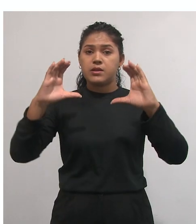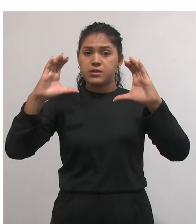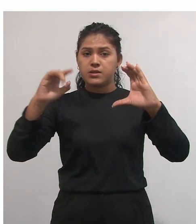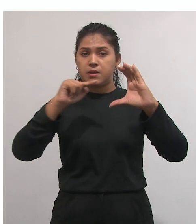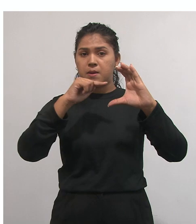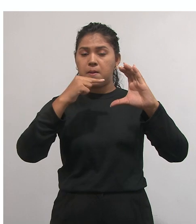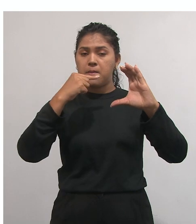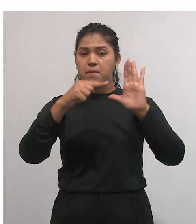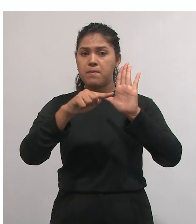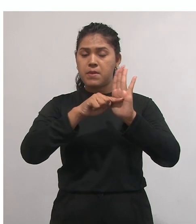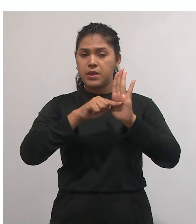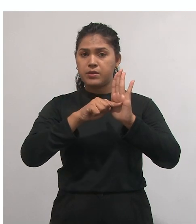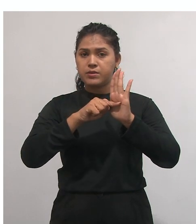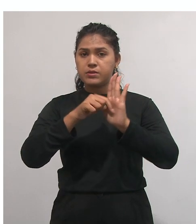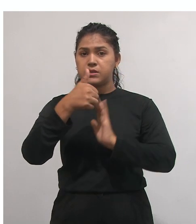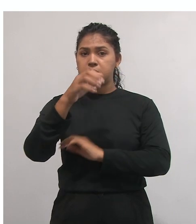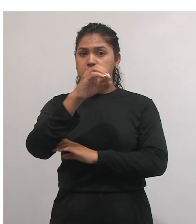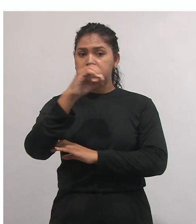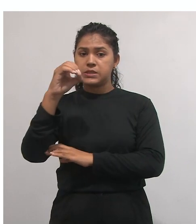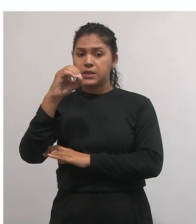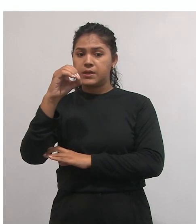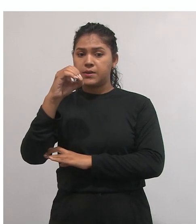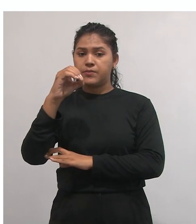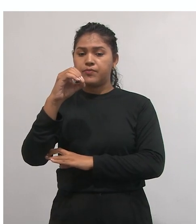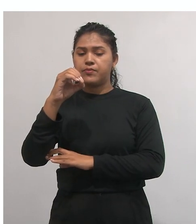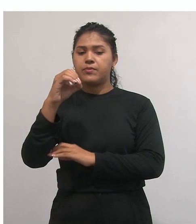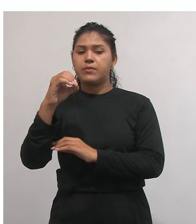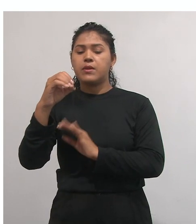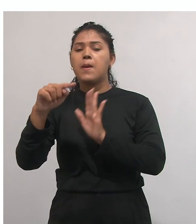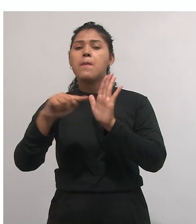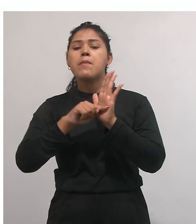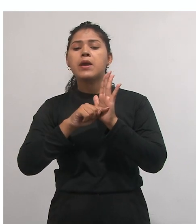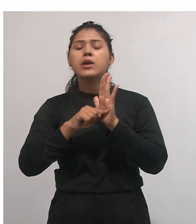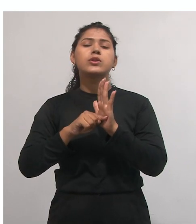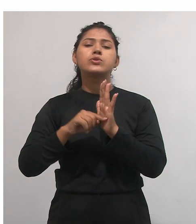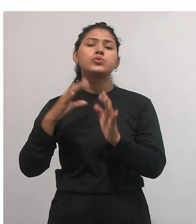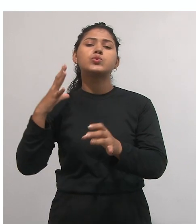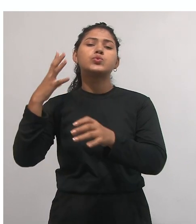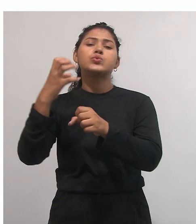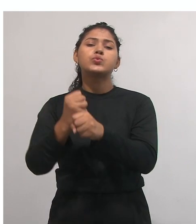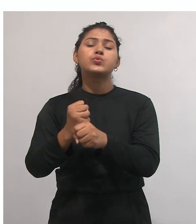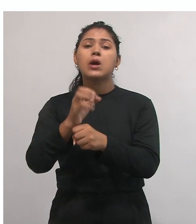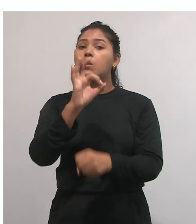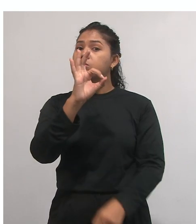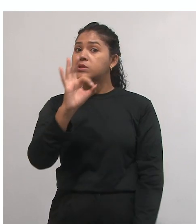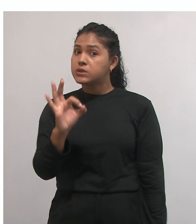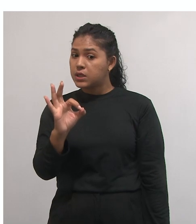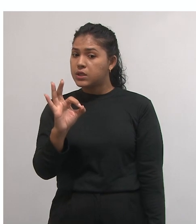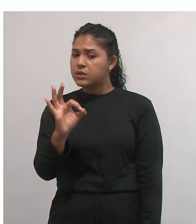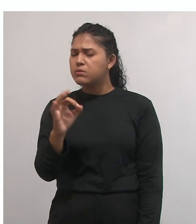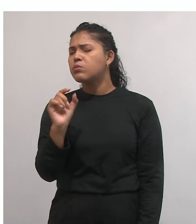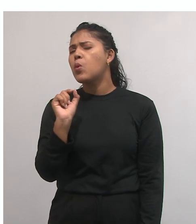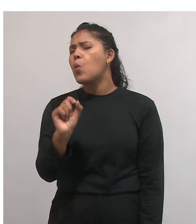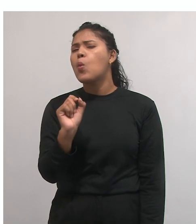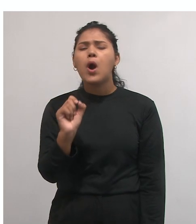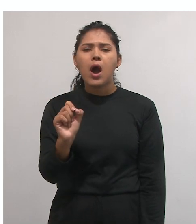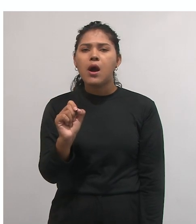de percentuais. Essa soma de percentuais corresponde a quais informações?